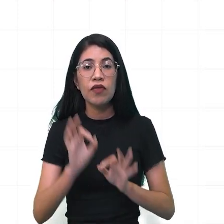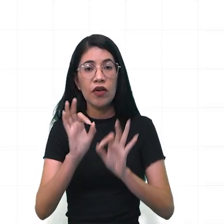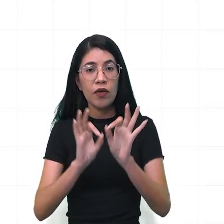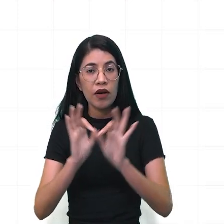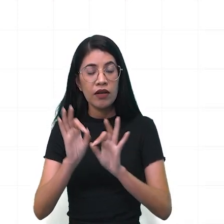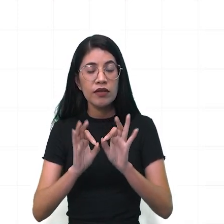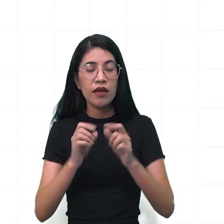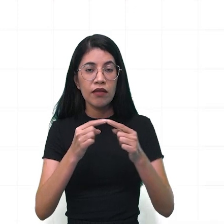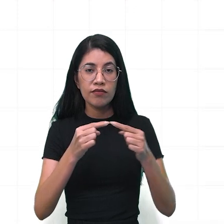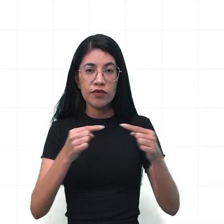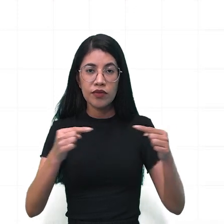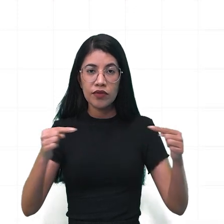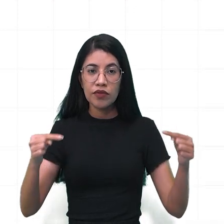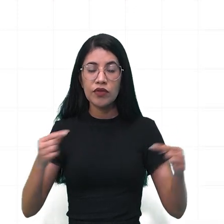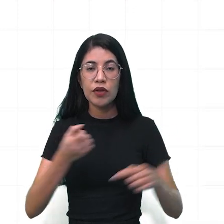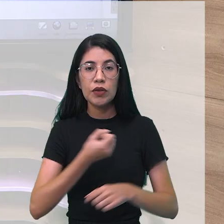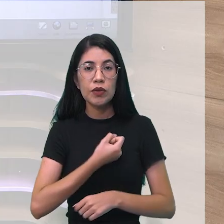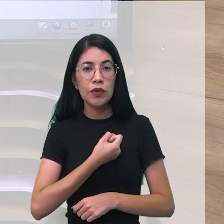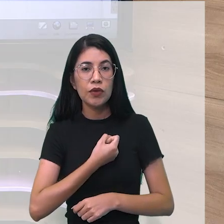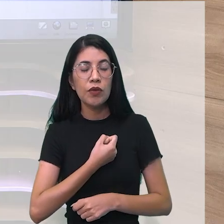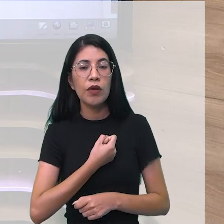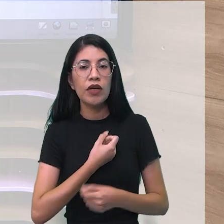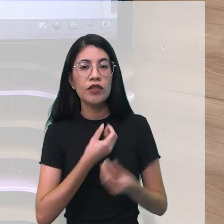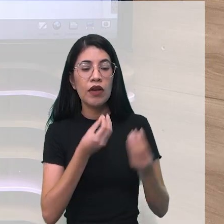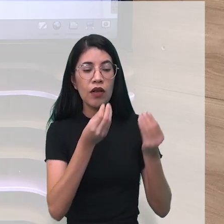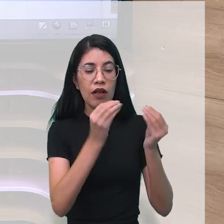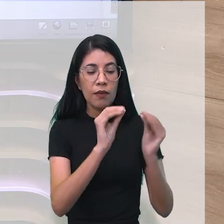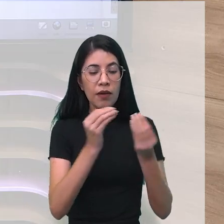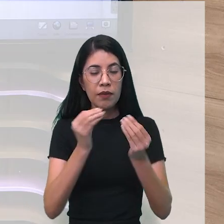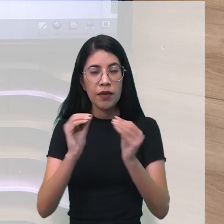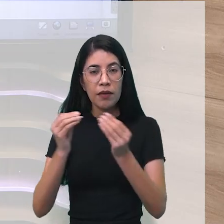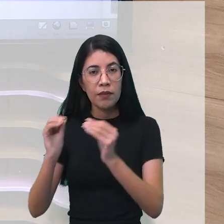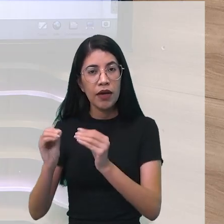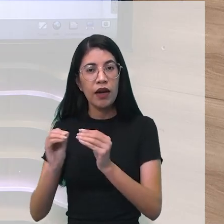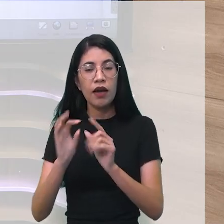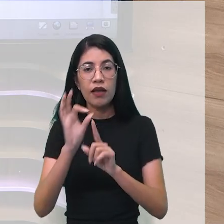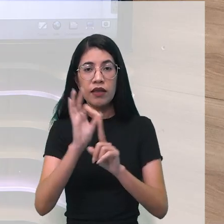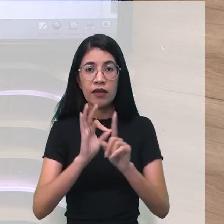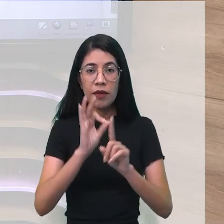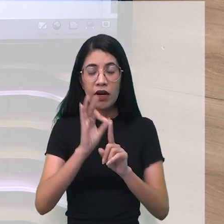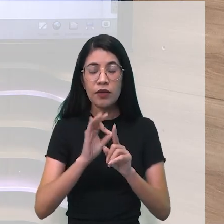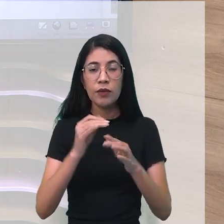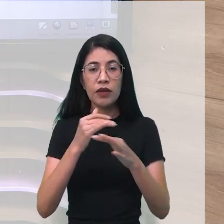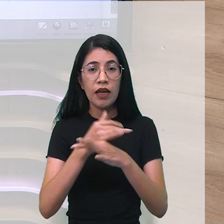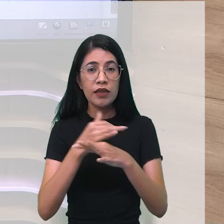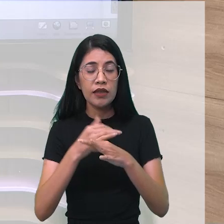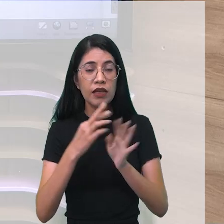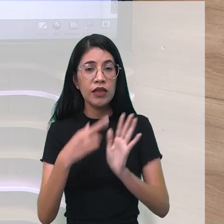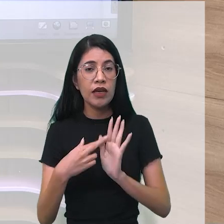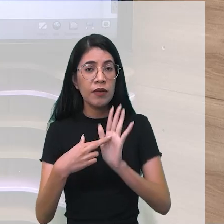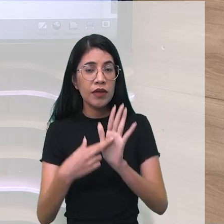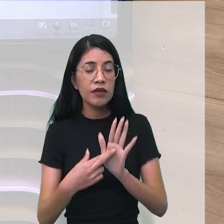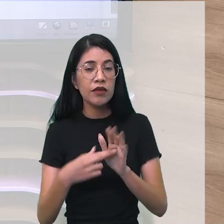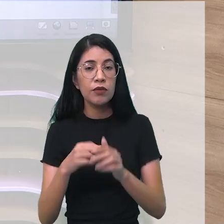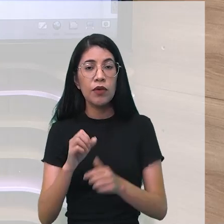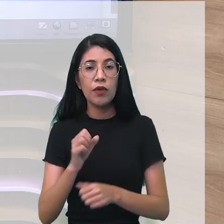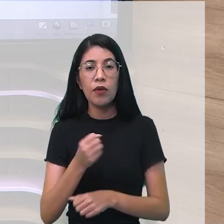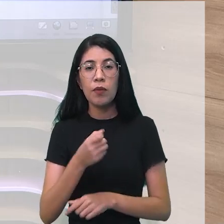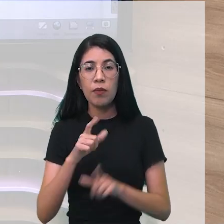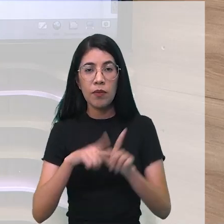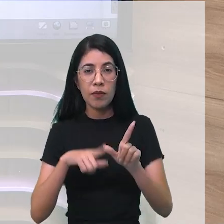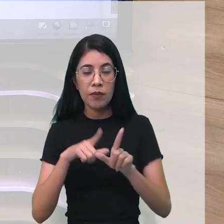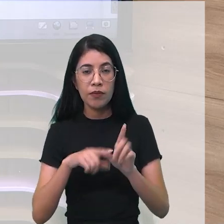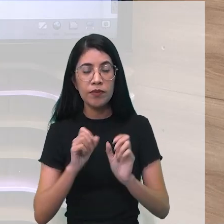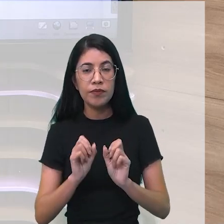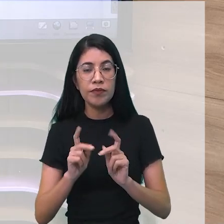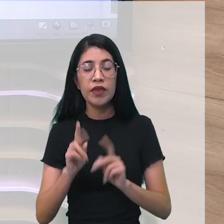essa reta numérica. Nós vamos marcar cada temperatura, lembrando que cada cidade está sendo indicada por uma letra, não é?